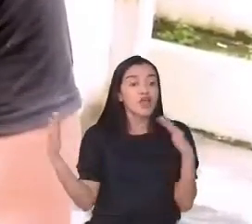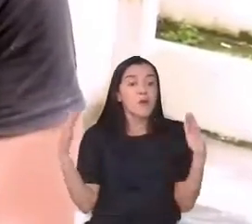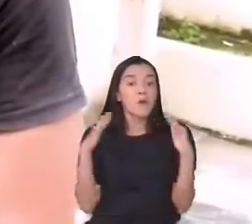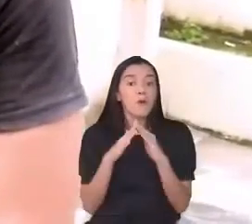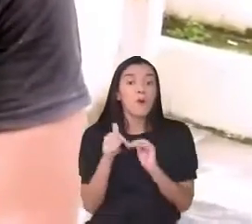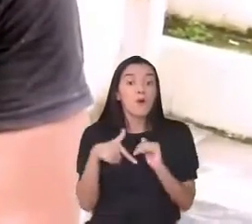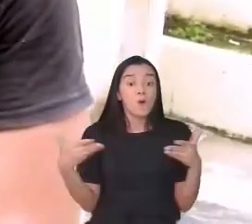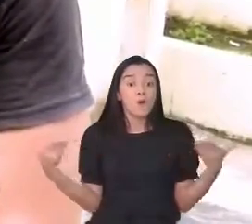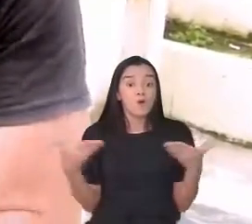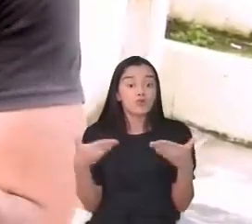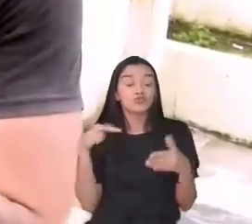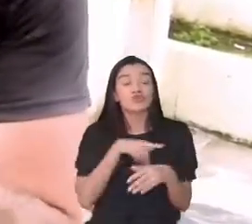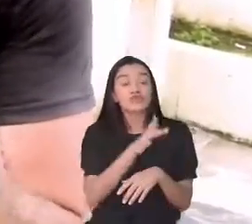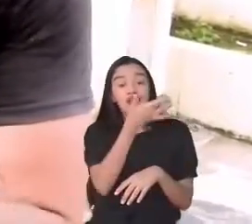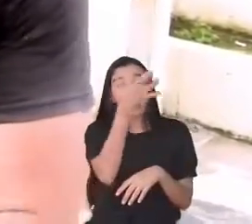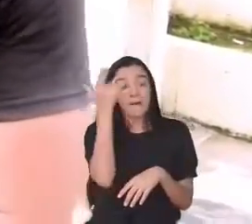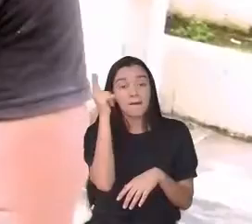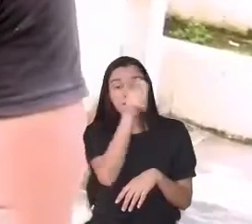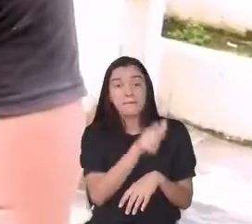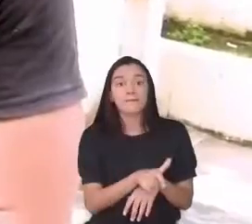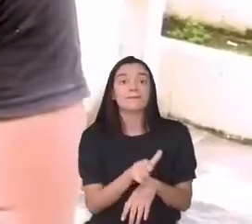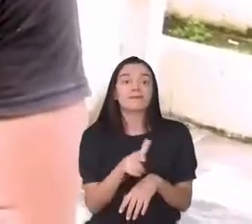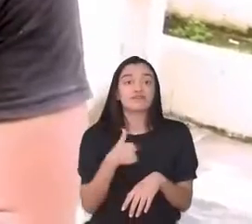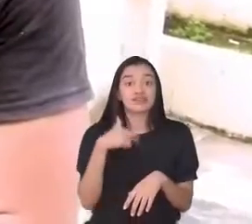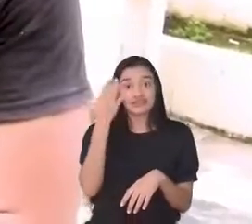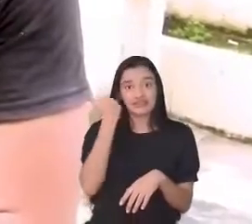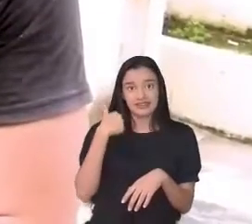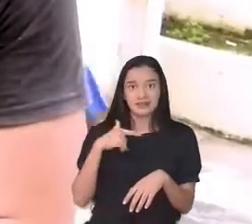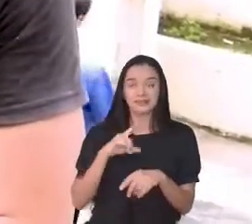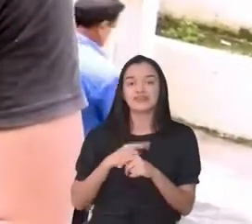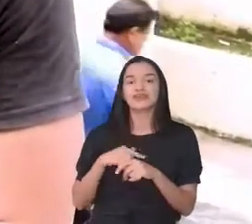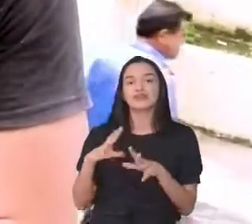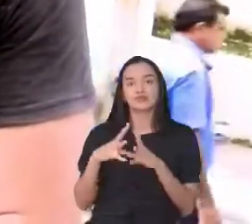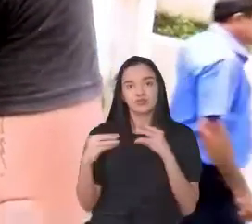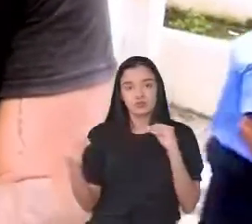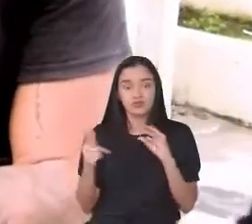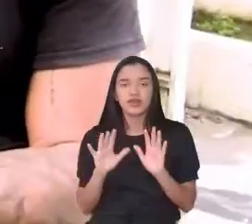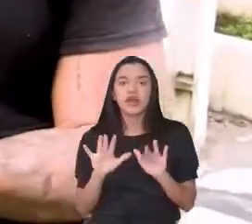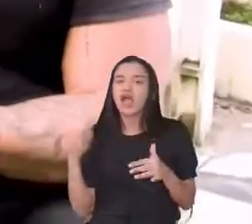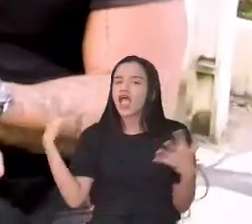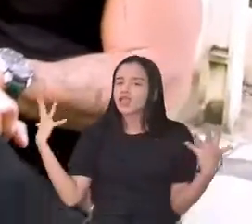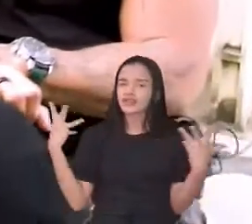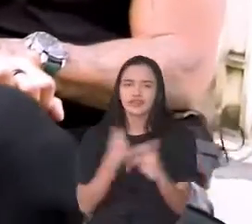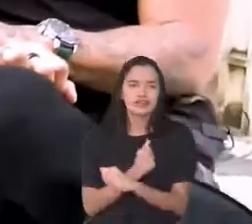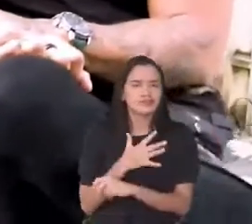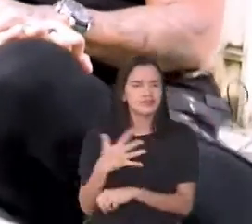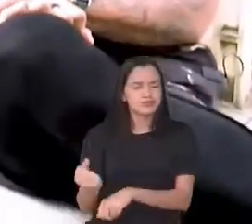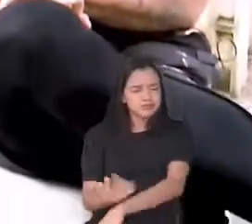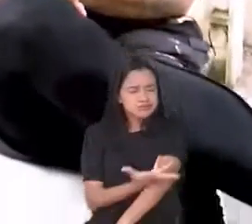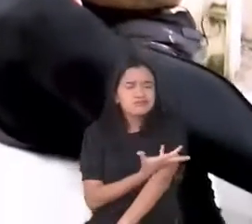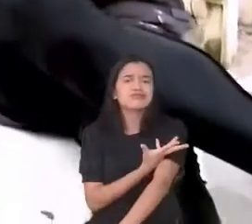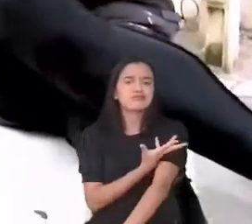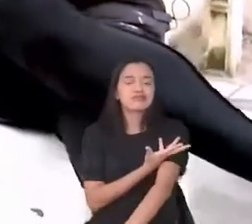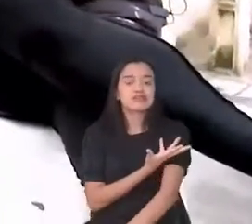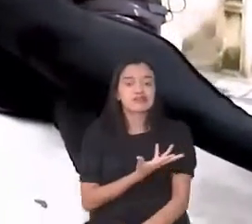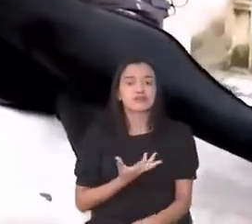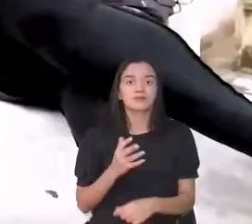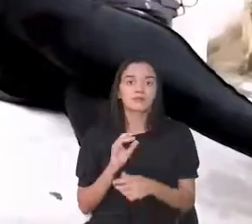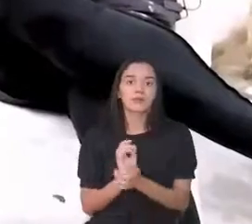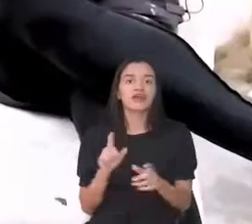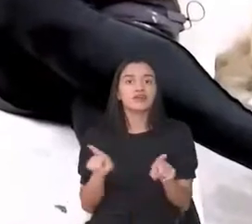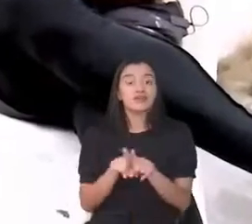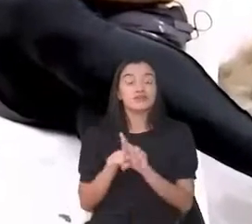que está sabendo. Então, para mim, isso é marcante demais. Que incrível, né? Emocionante. É